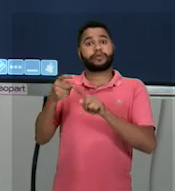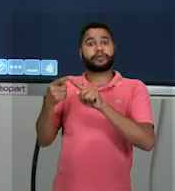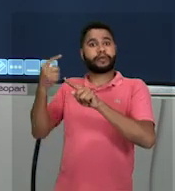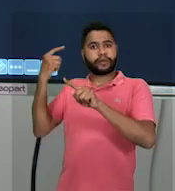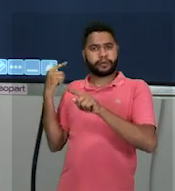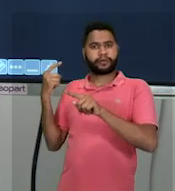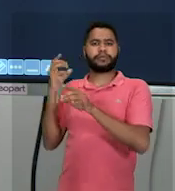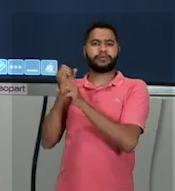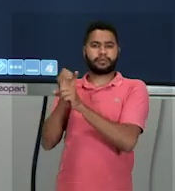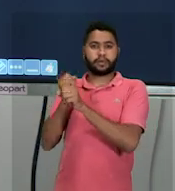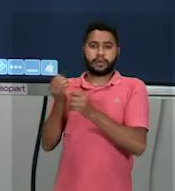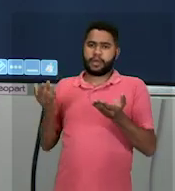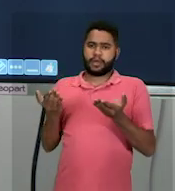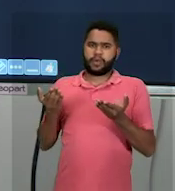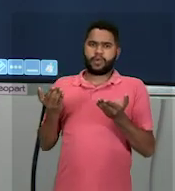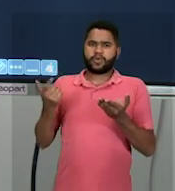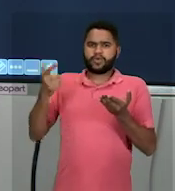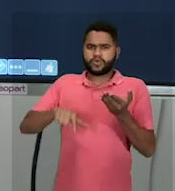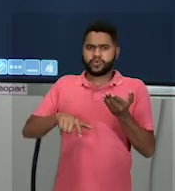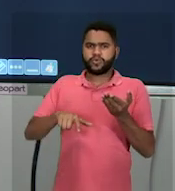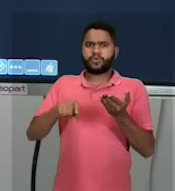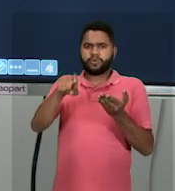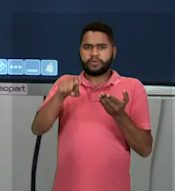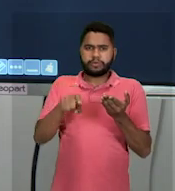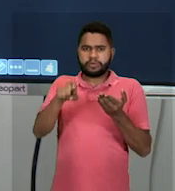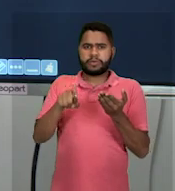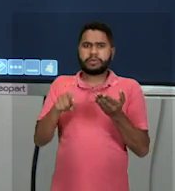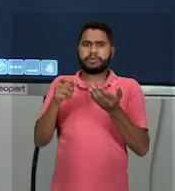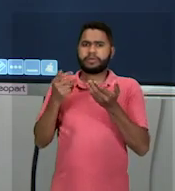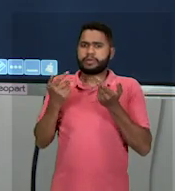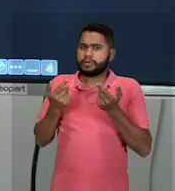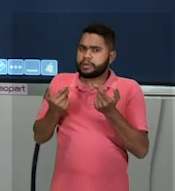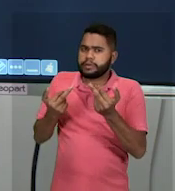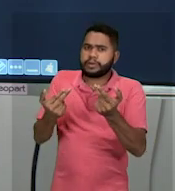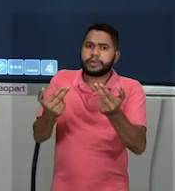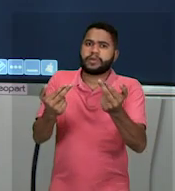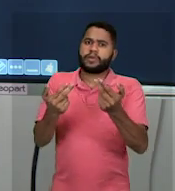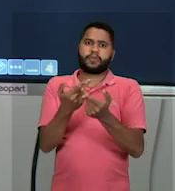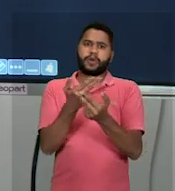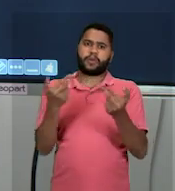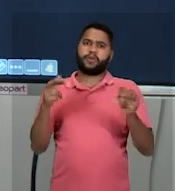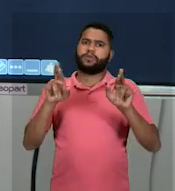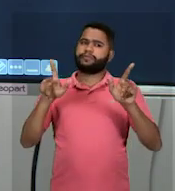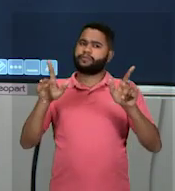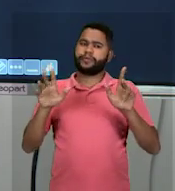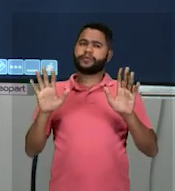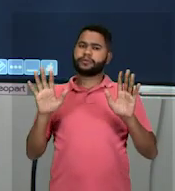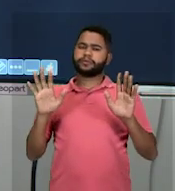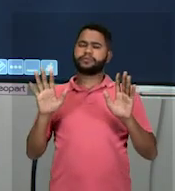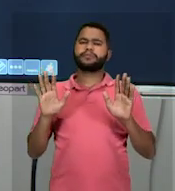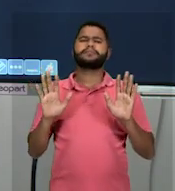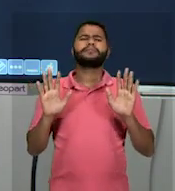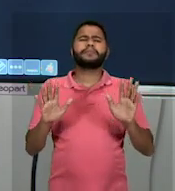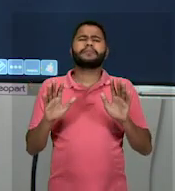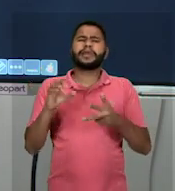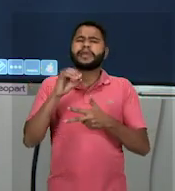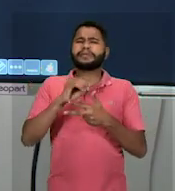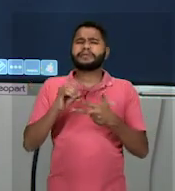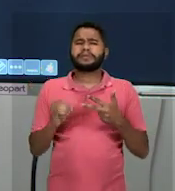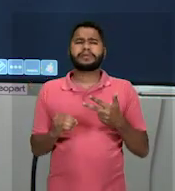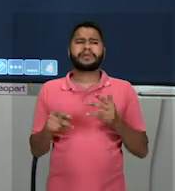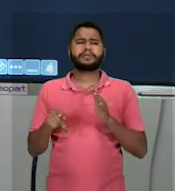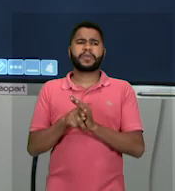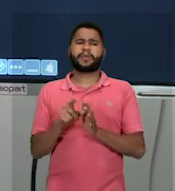Tá? Então, você não pode, na matemática, usar letras iguais para coisas diferentes. Ah, mas no Enem eu estou fazendo